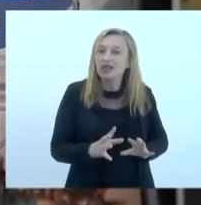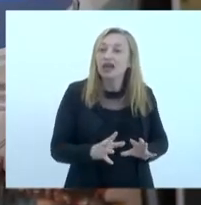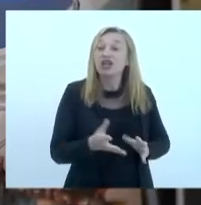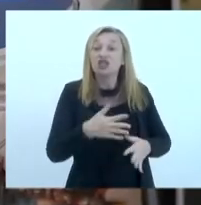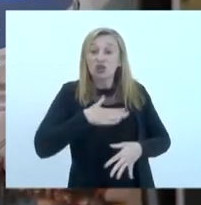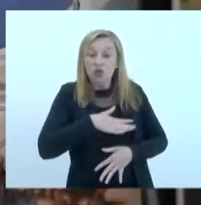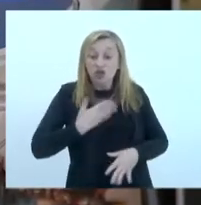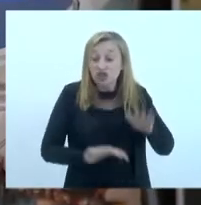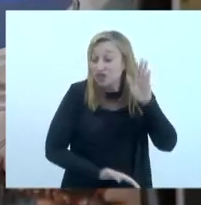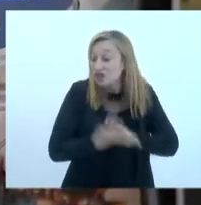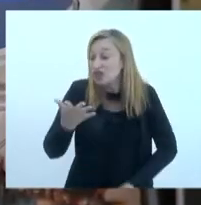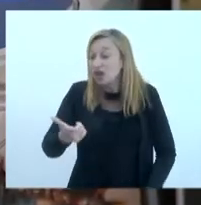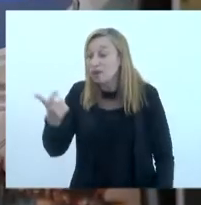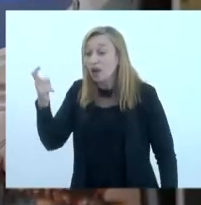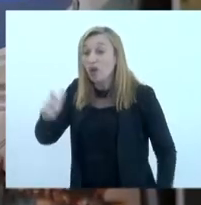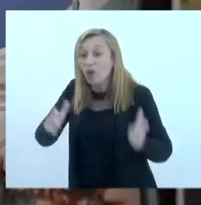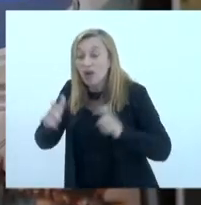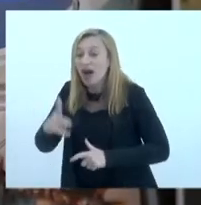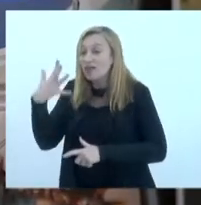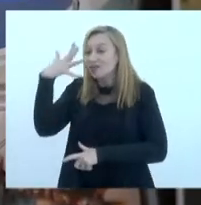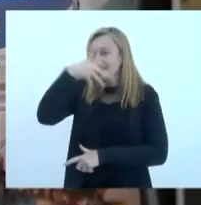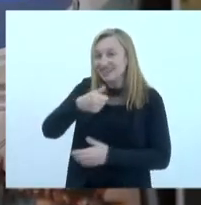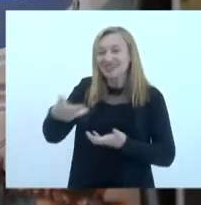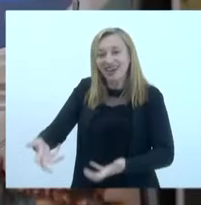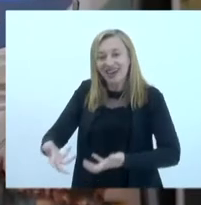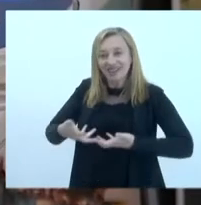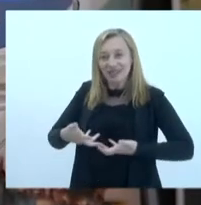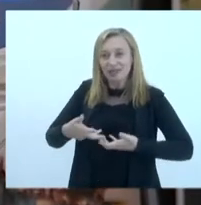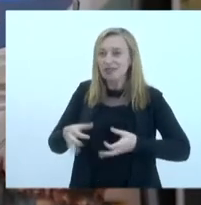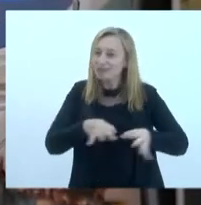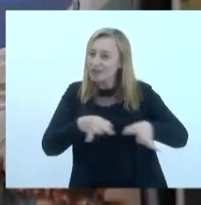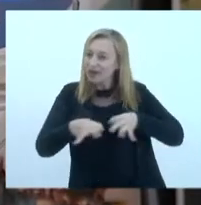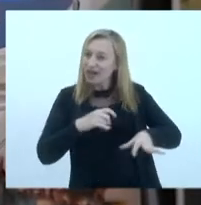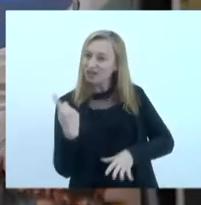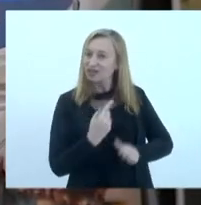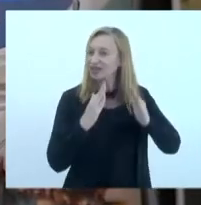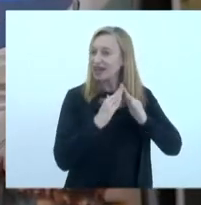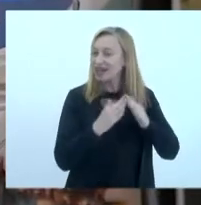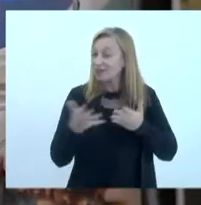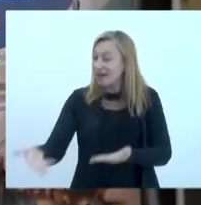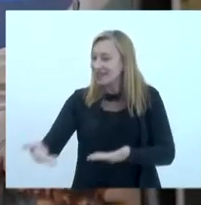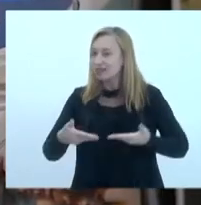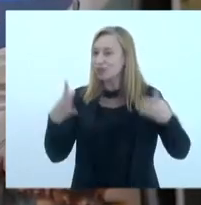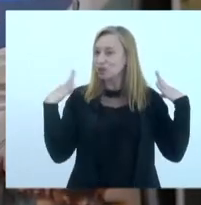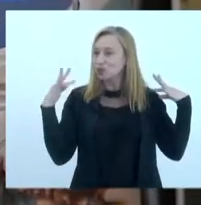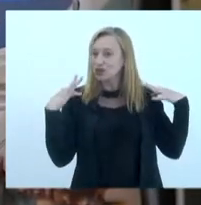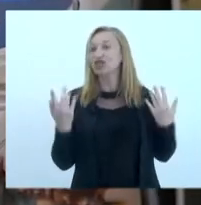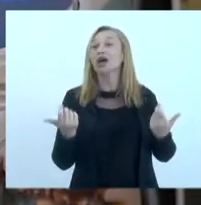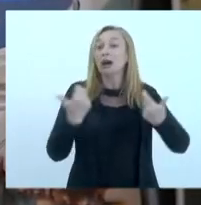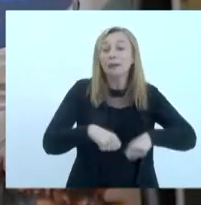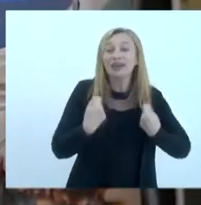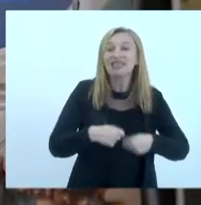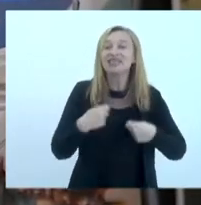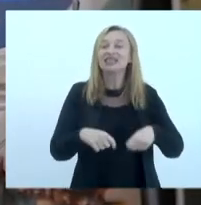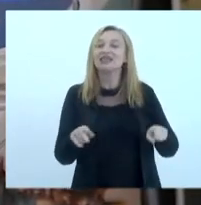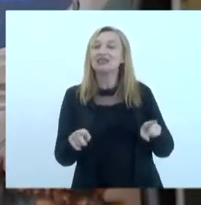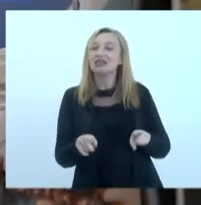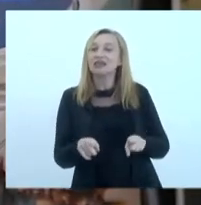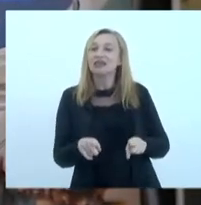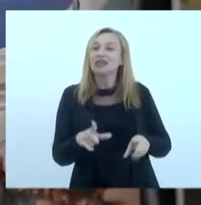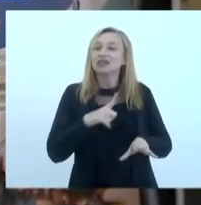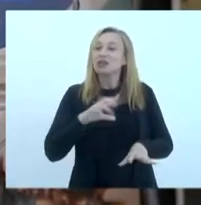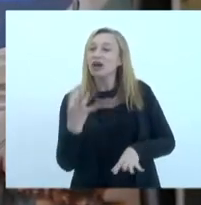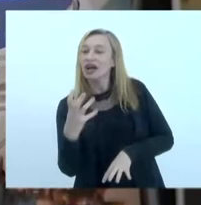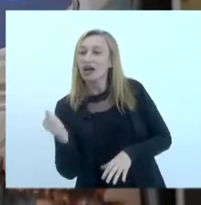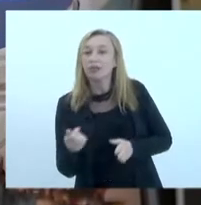de viajar para lugares bonitos e a gente quer receber e arrumar nossa casa para receber o turista. A gente precisa contar com uma